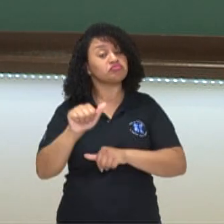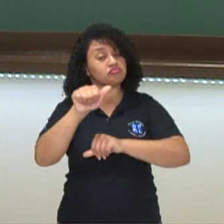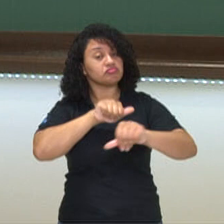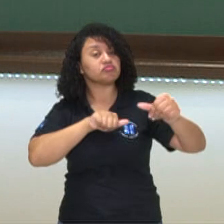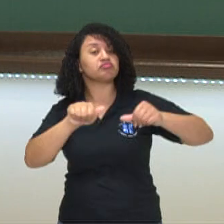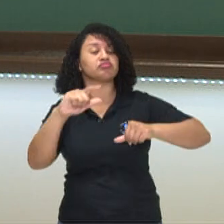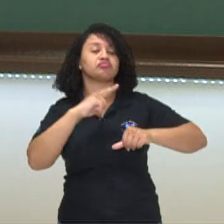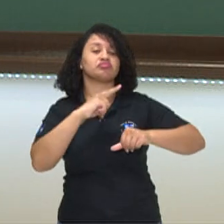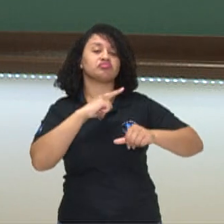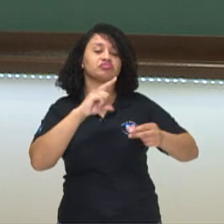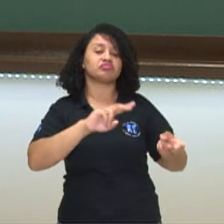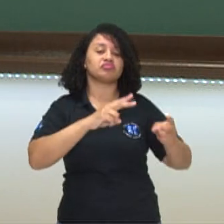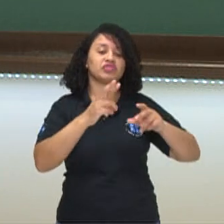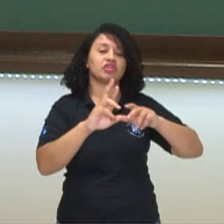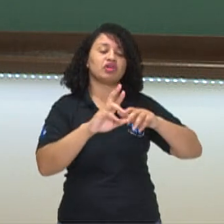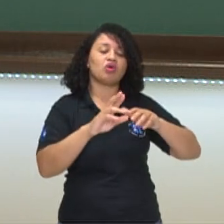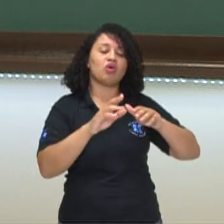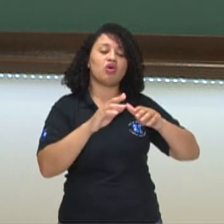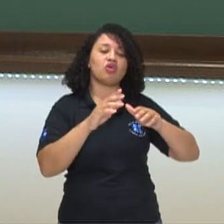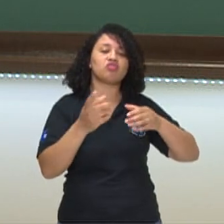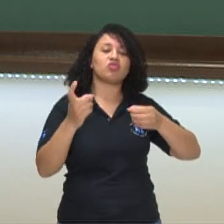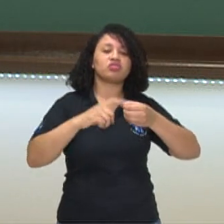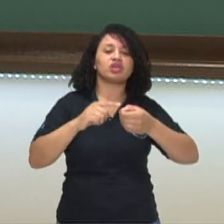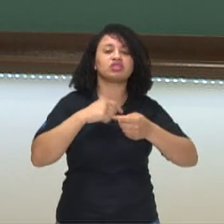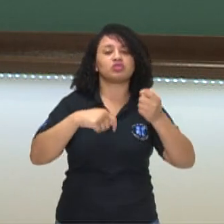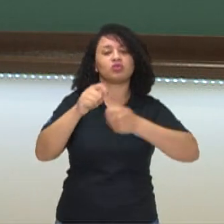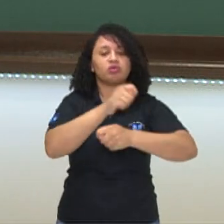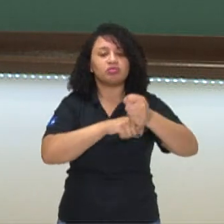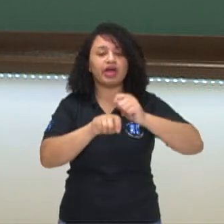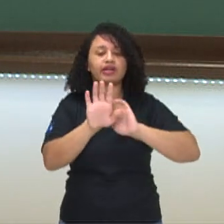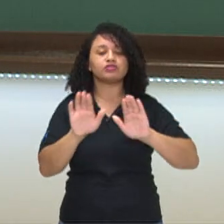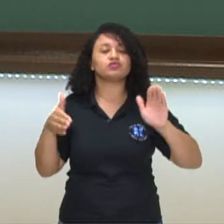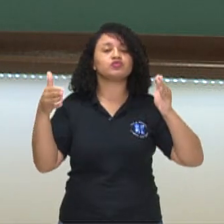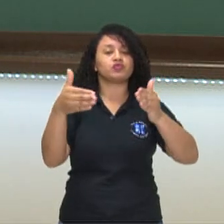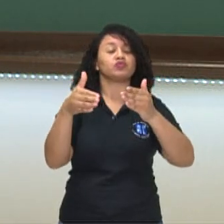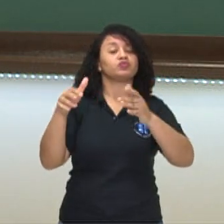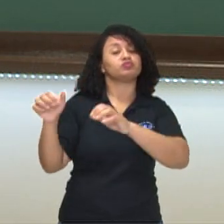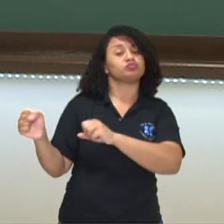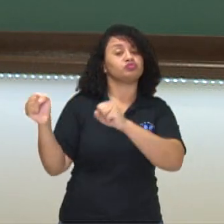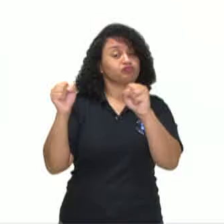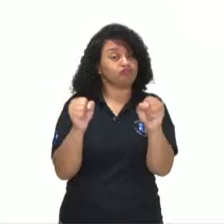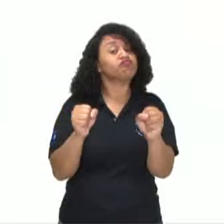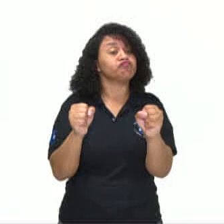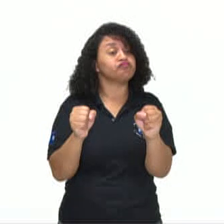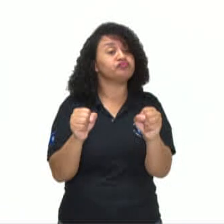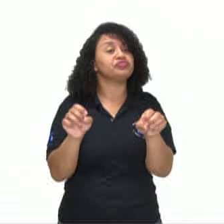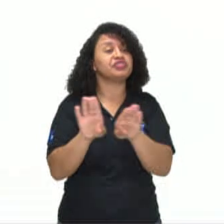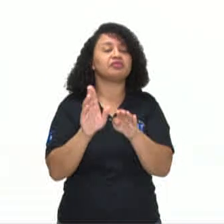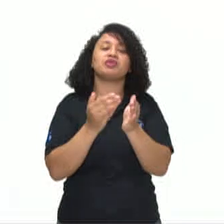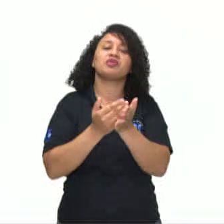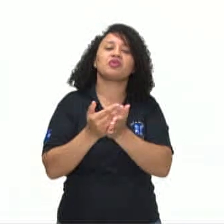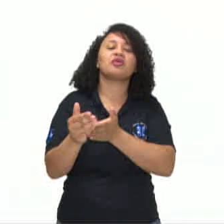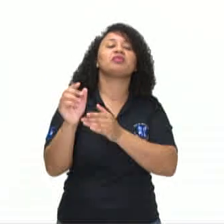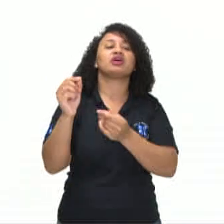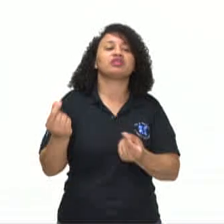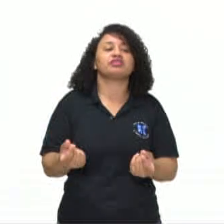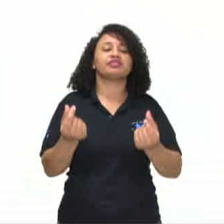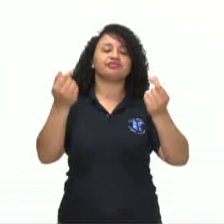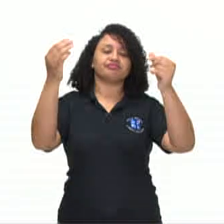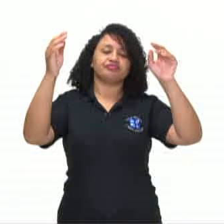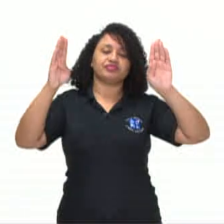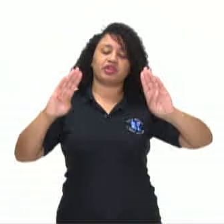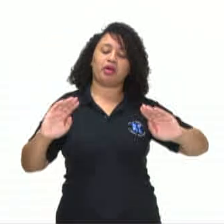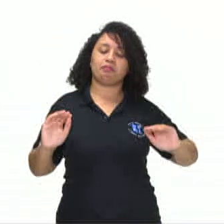né, desse renascimento do comércio, dessa centralização do poder, nós temos a ascensão da burguesia, né?